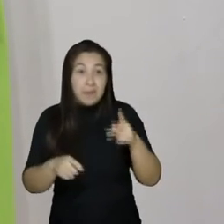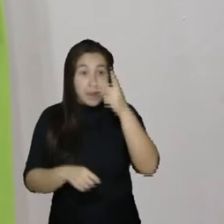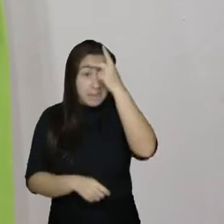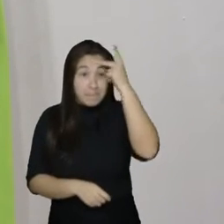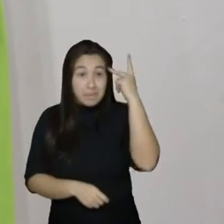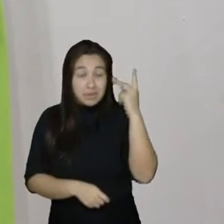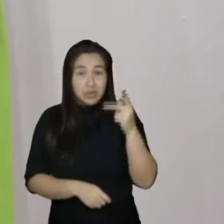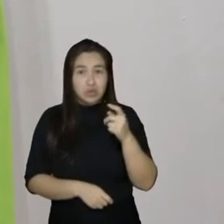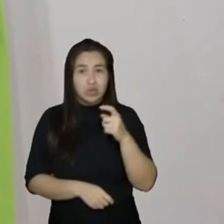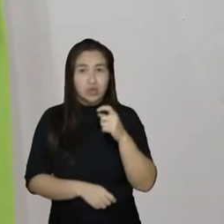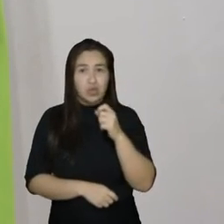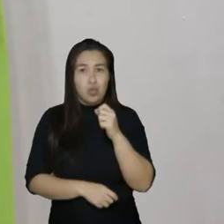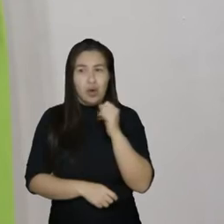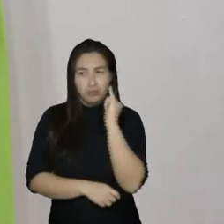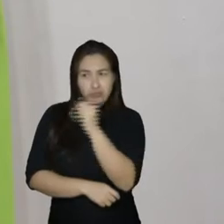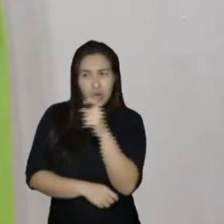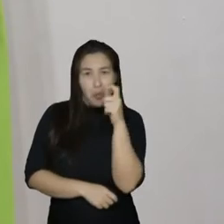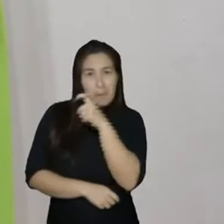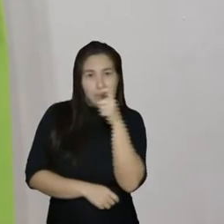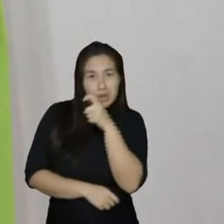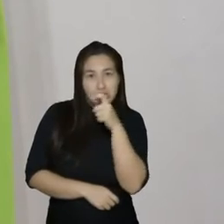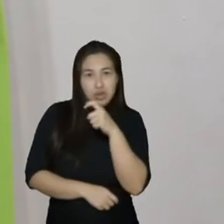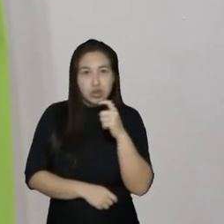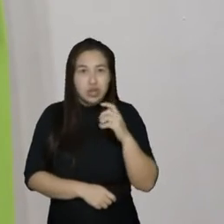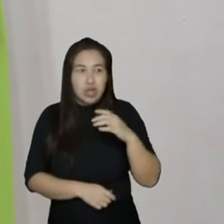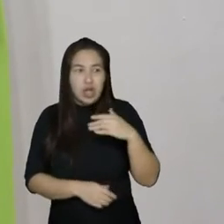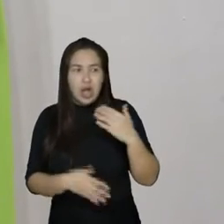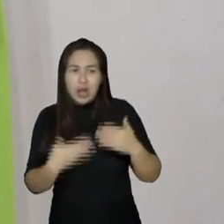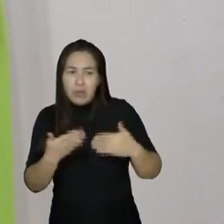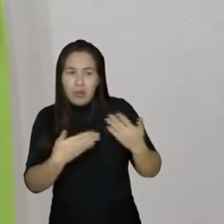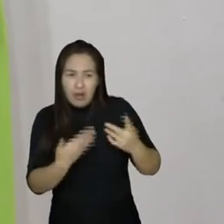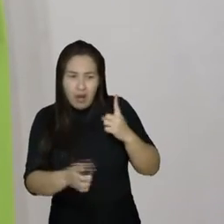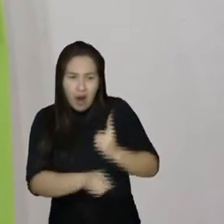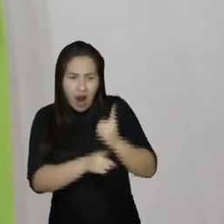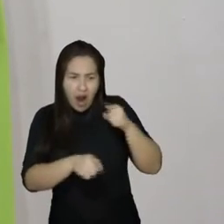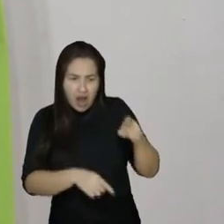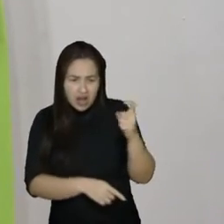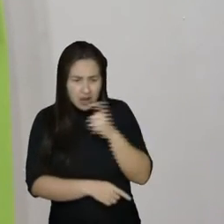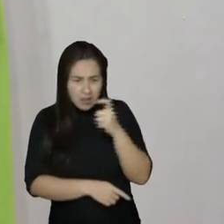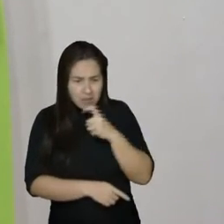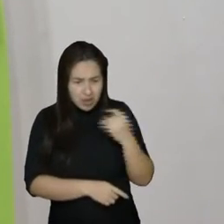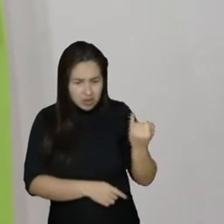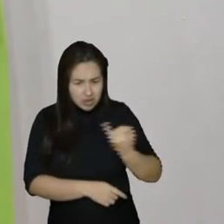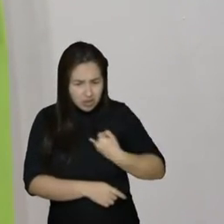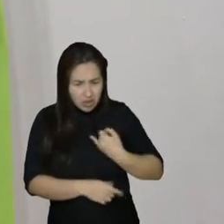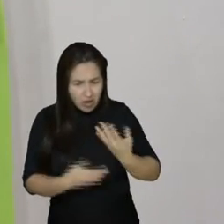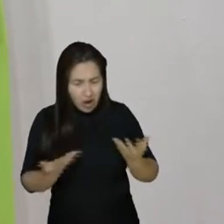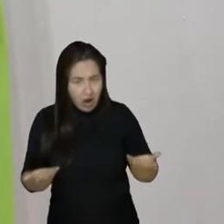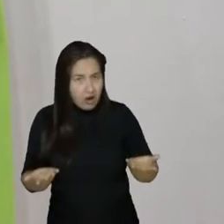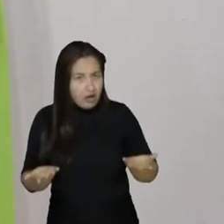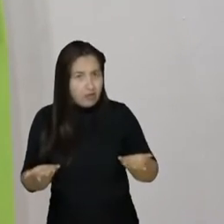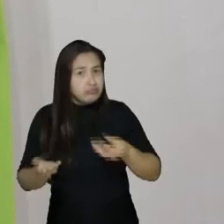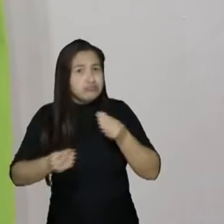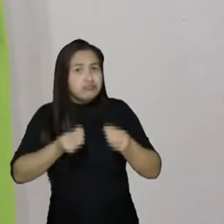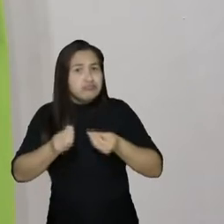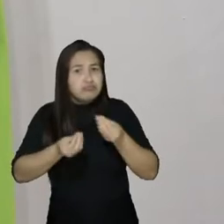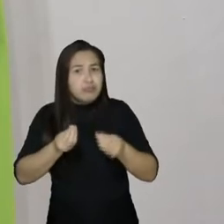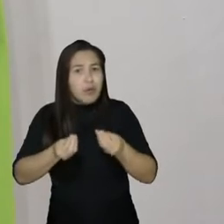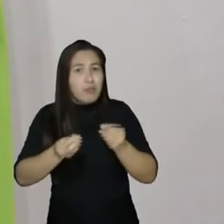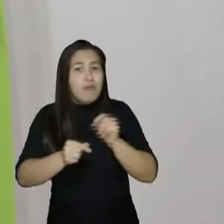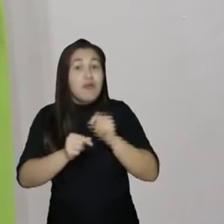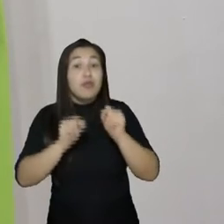alguém conta uma mentira para ti, e com o tempo você vem a descobrir que essa pessoa mentiu para ti, o que que tu vai